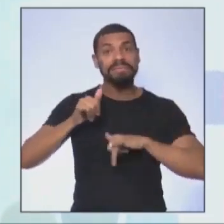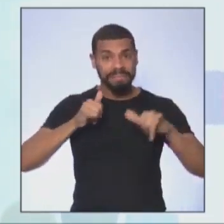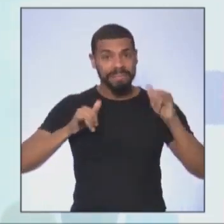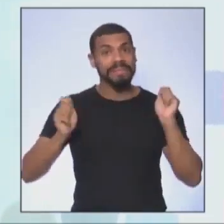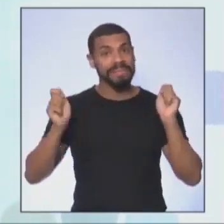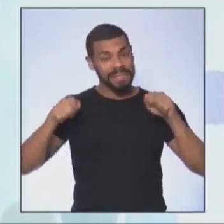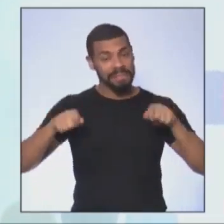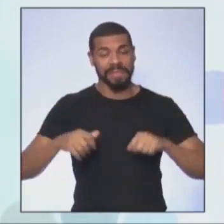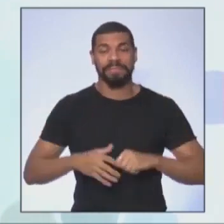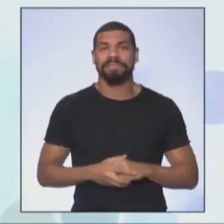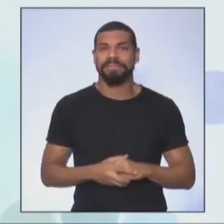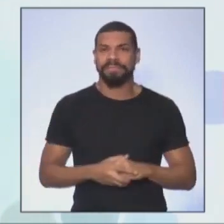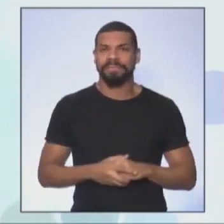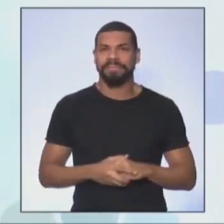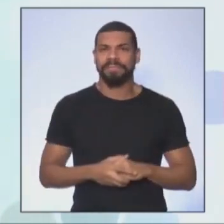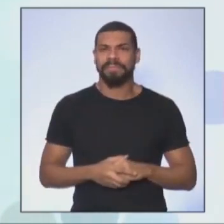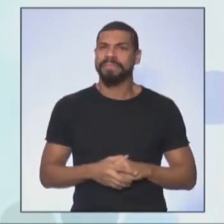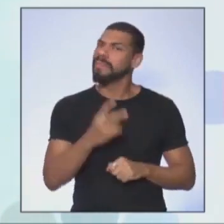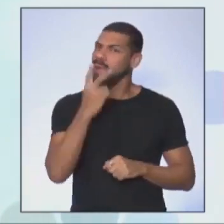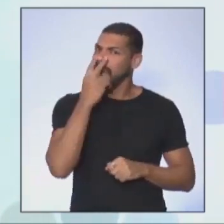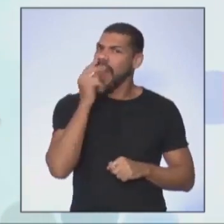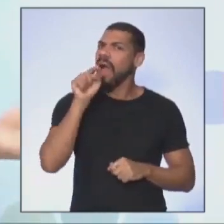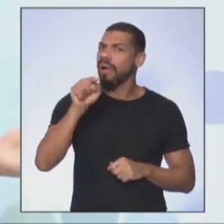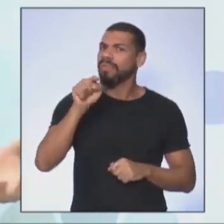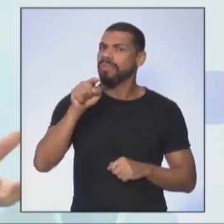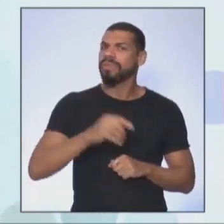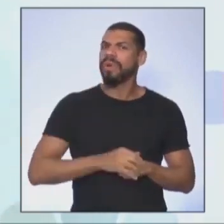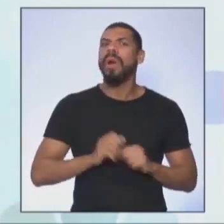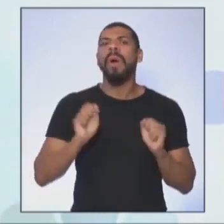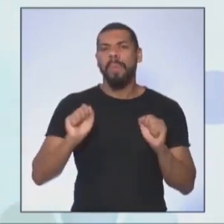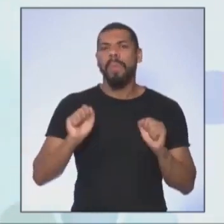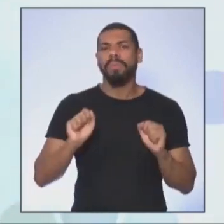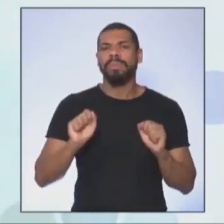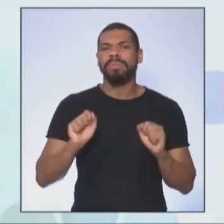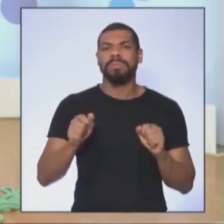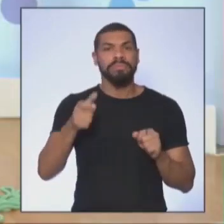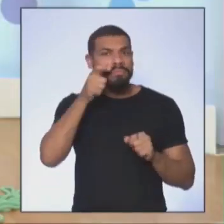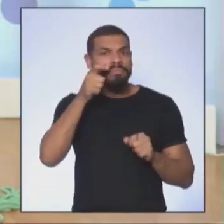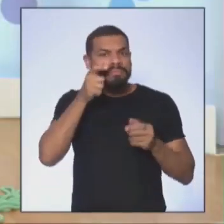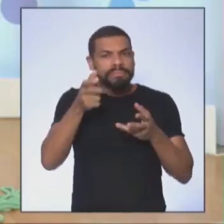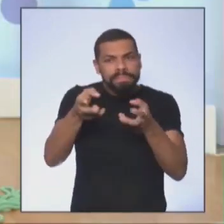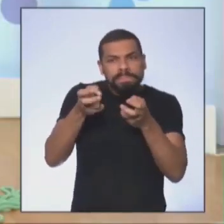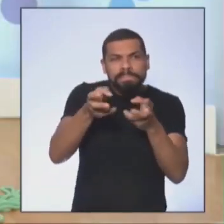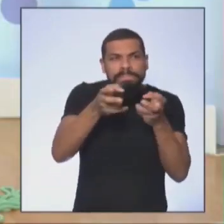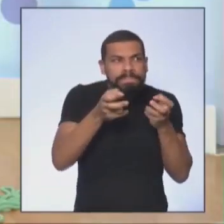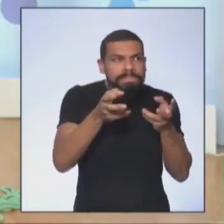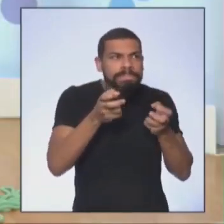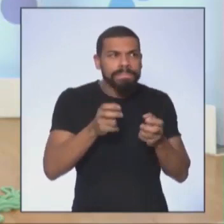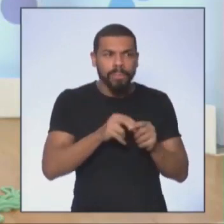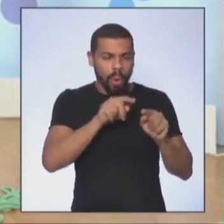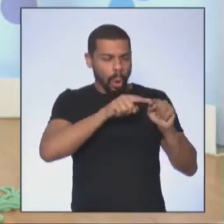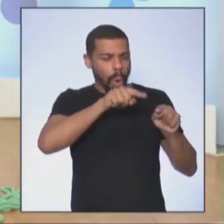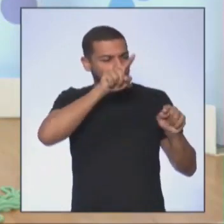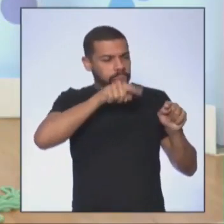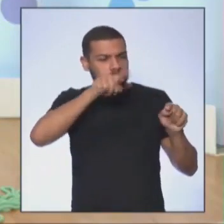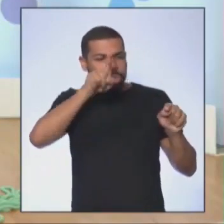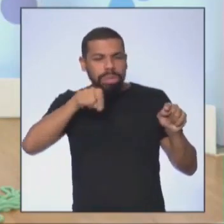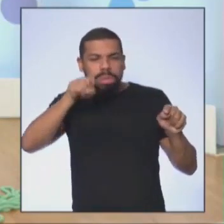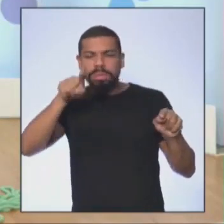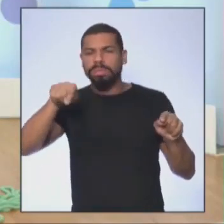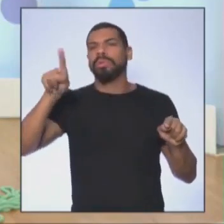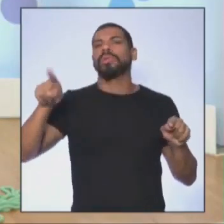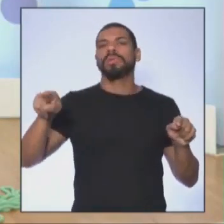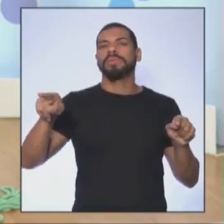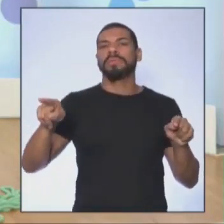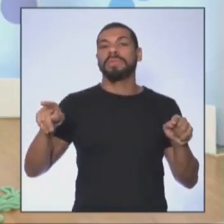Ondas. Então, eu diria que você pode ver ondas na sua casa ou em um